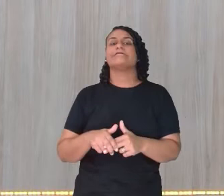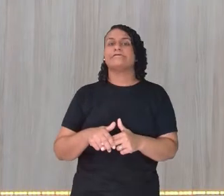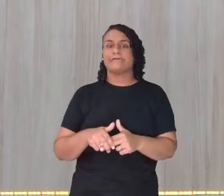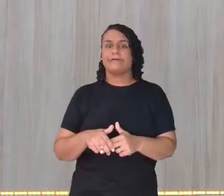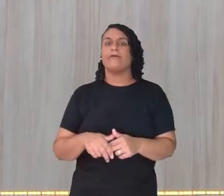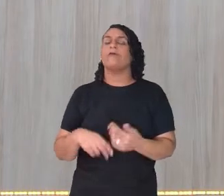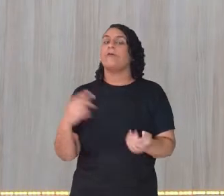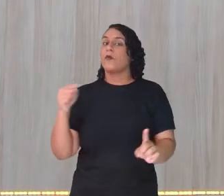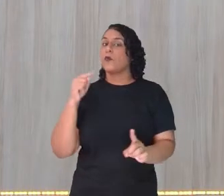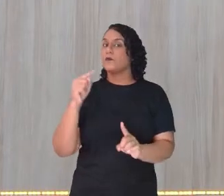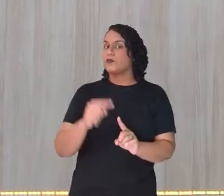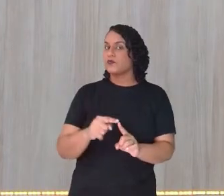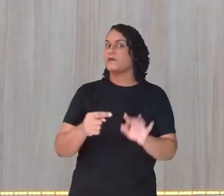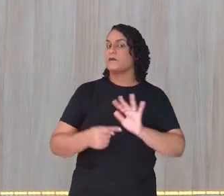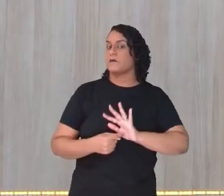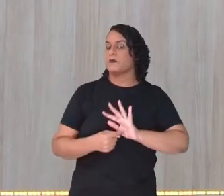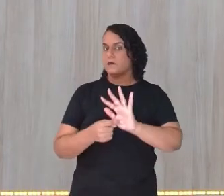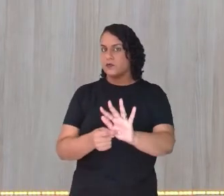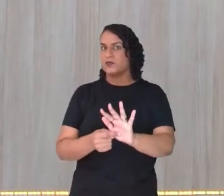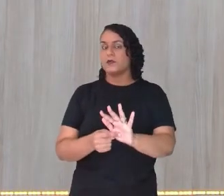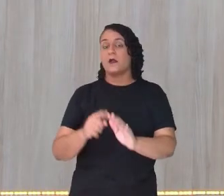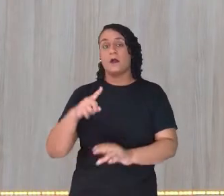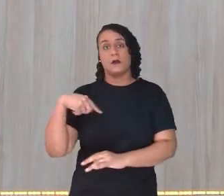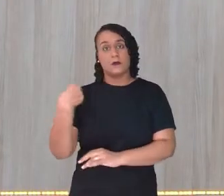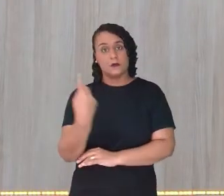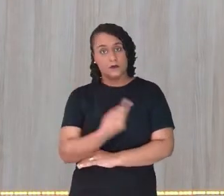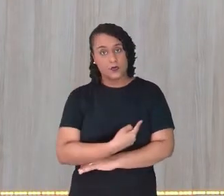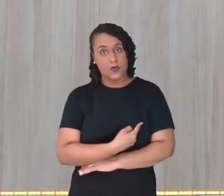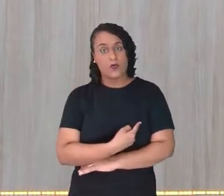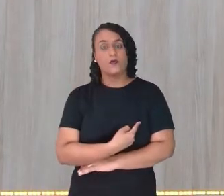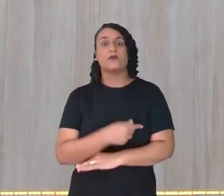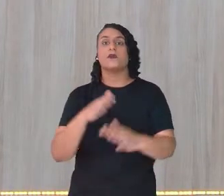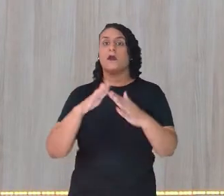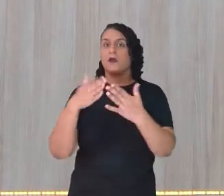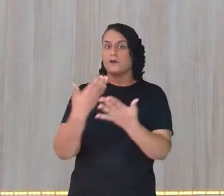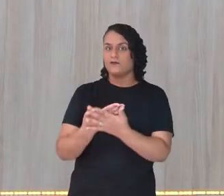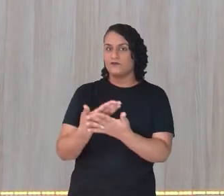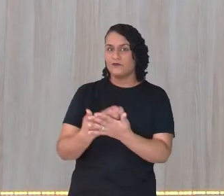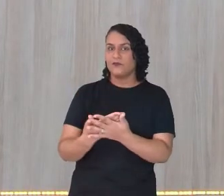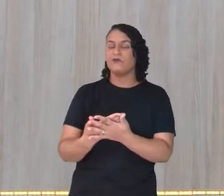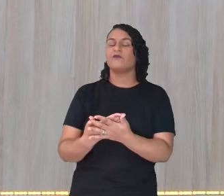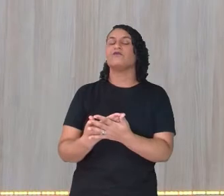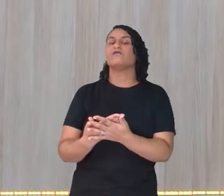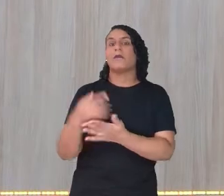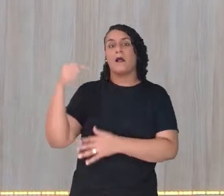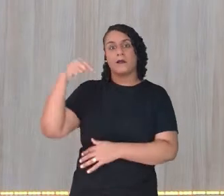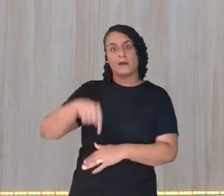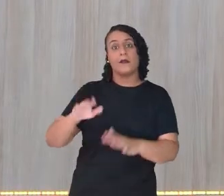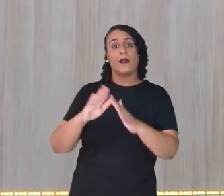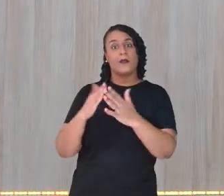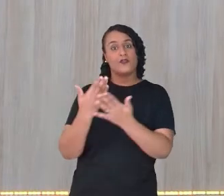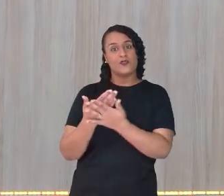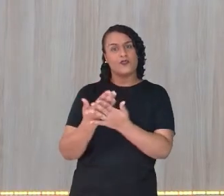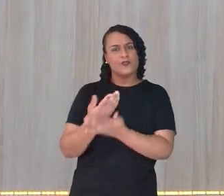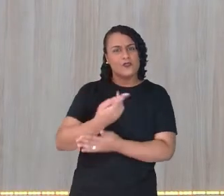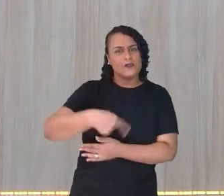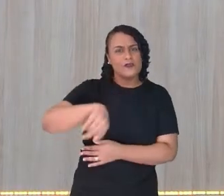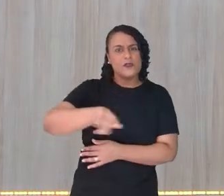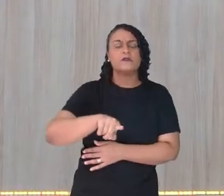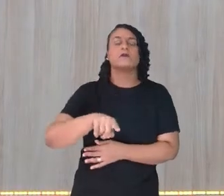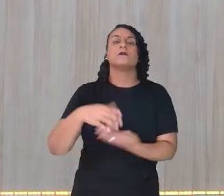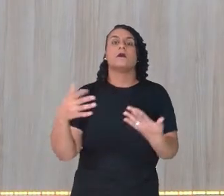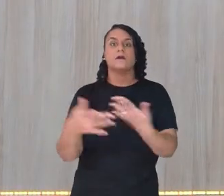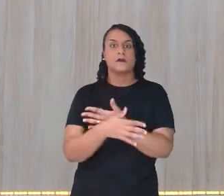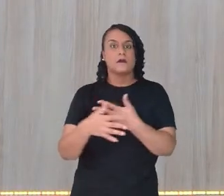esses objetivos e para que todos nós, nossa escola, a escola de vocês, a nossa cidade, o nosso país,